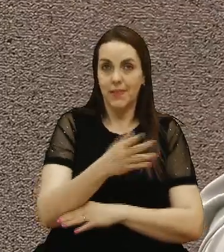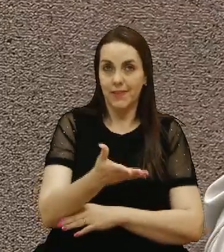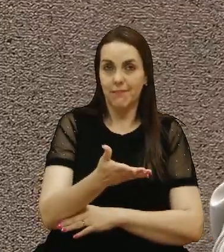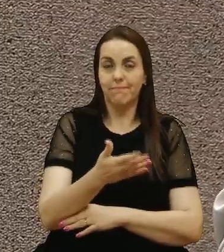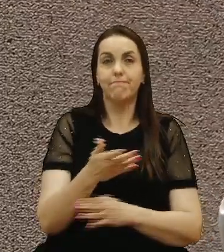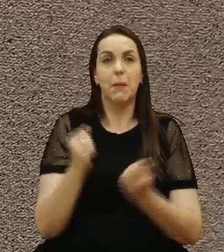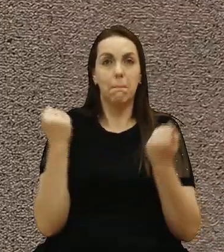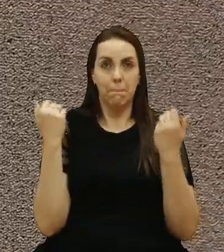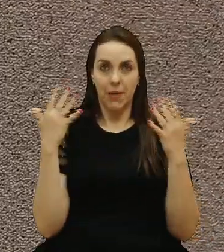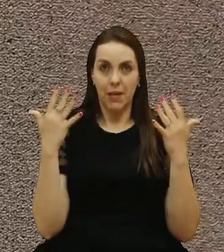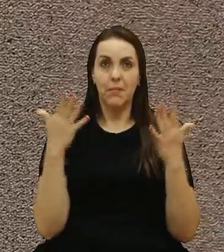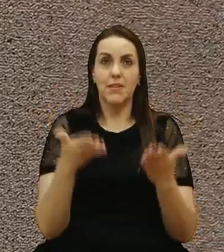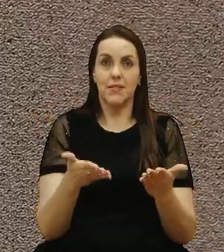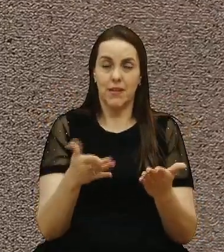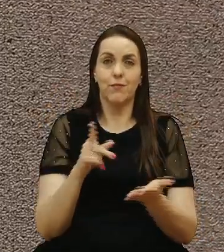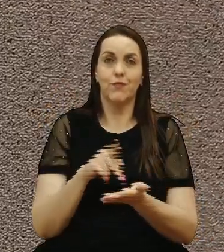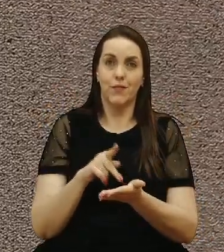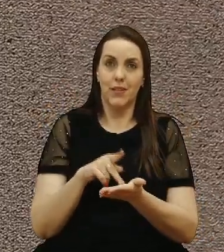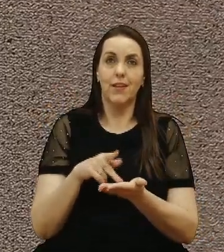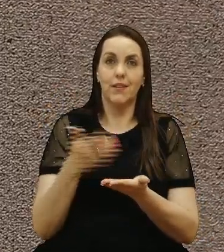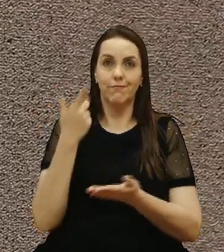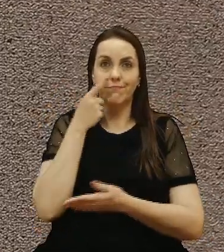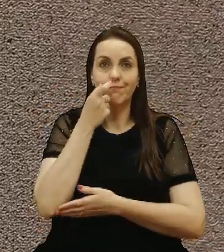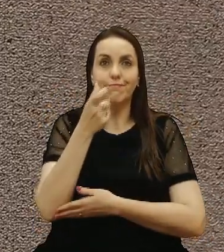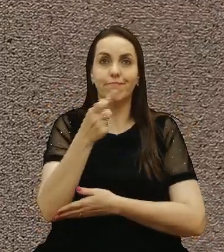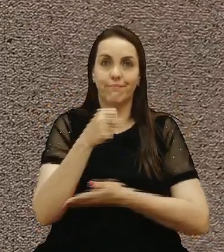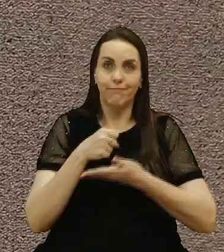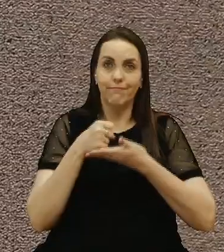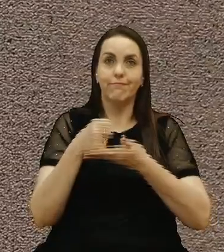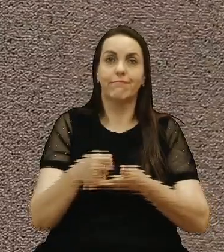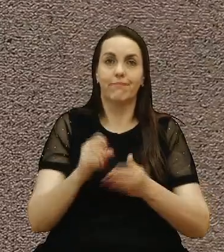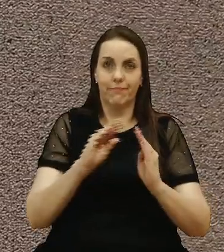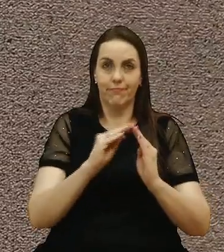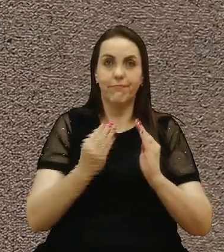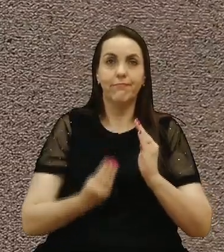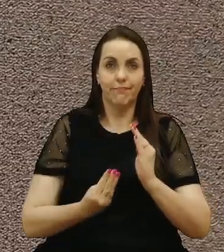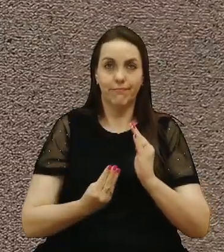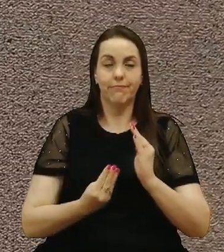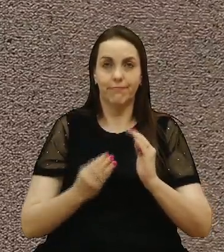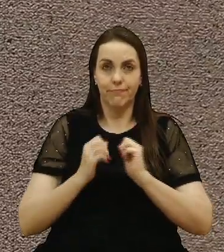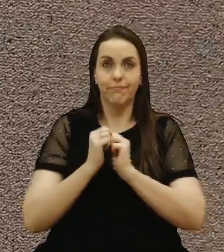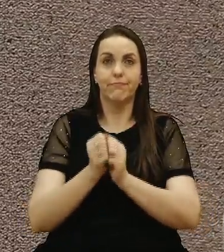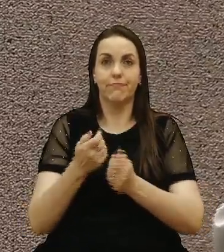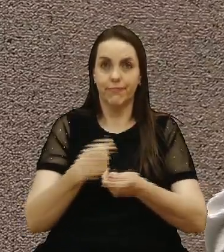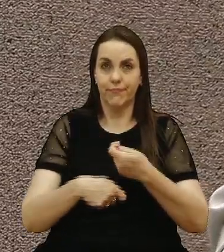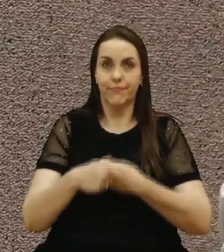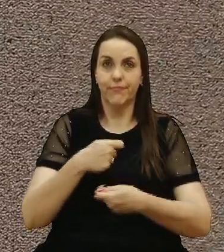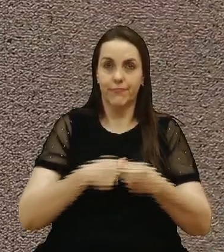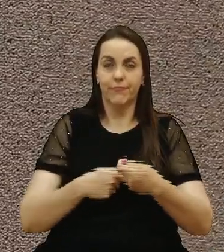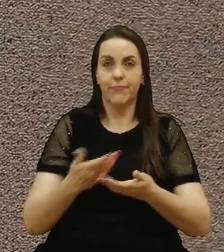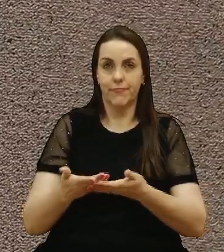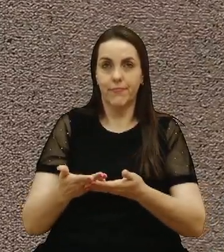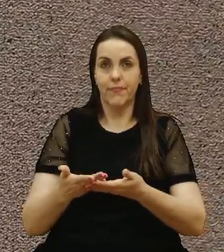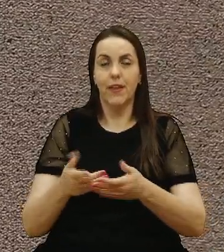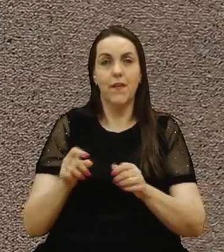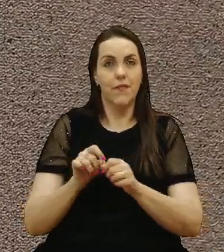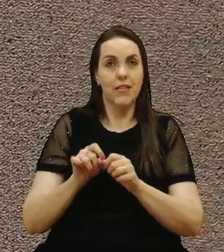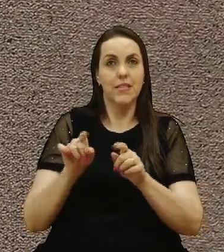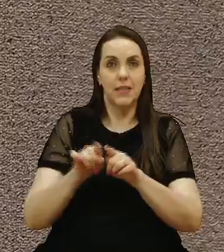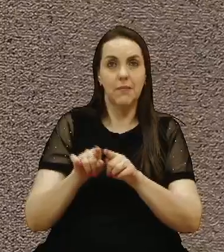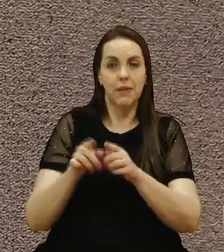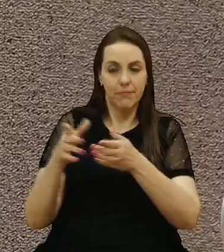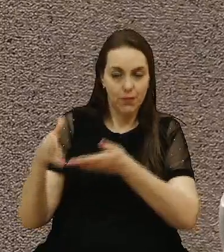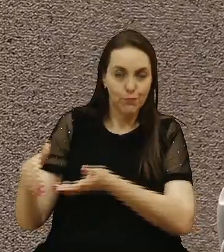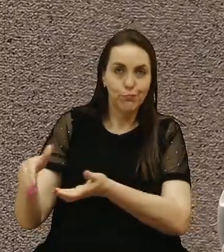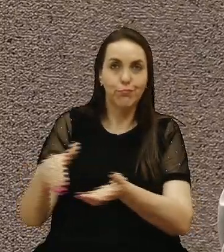tem que parabenizar realmente o interesse e o apoio do SAMAI, junto com a administração, de levar, então, né,